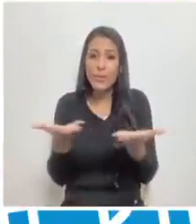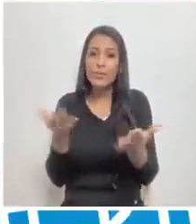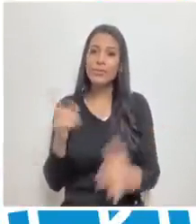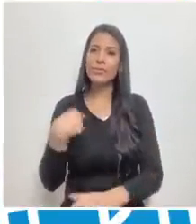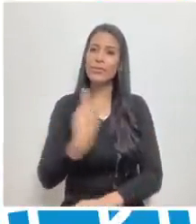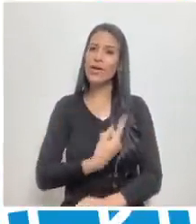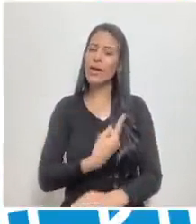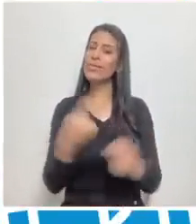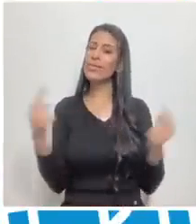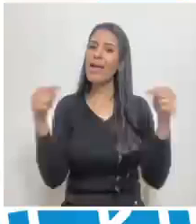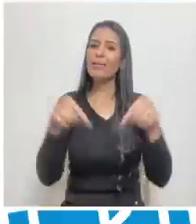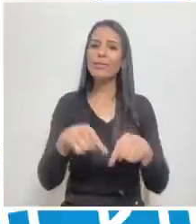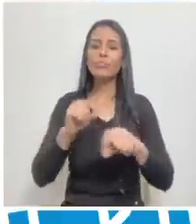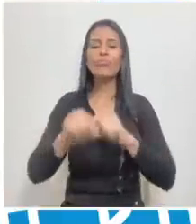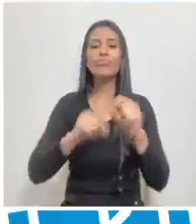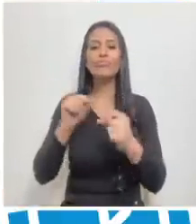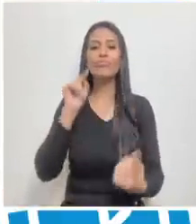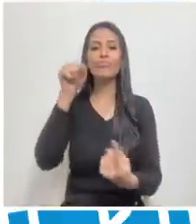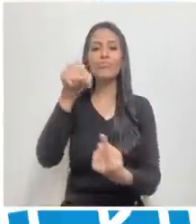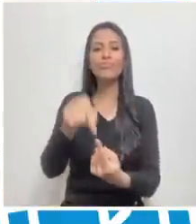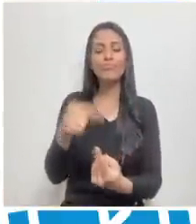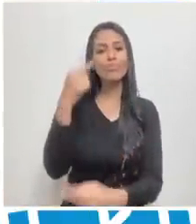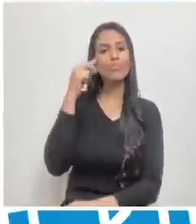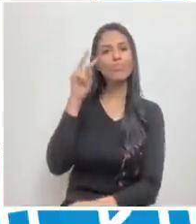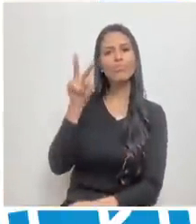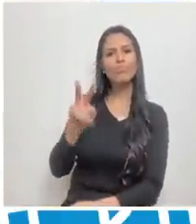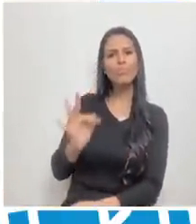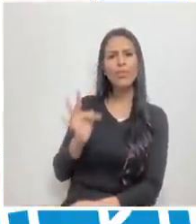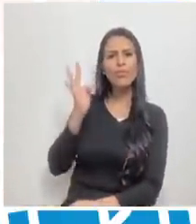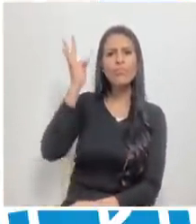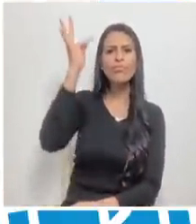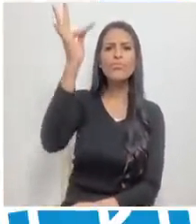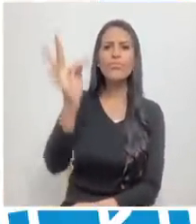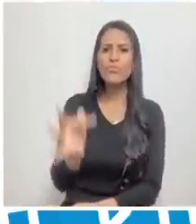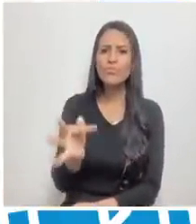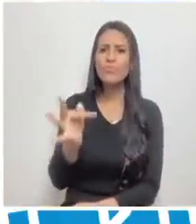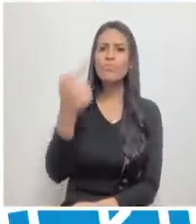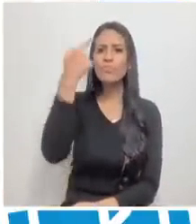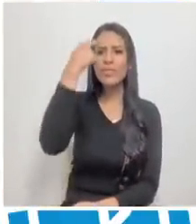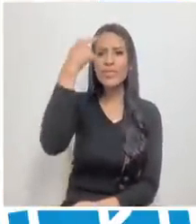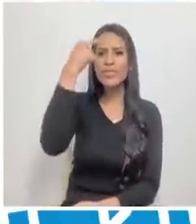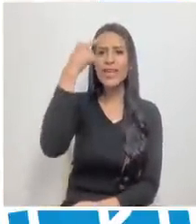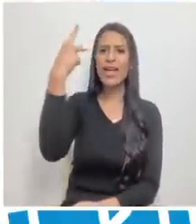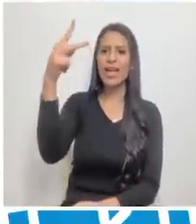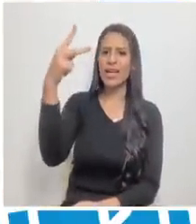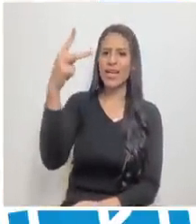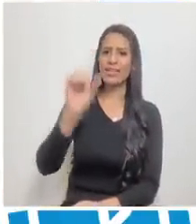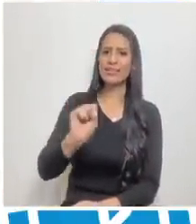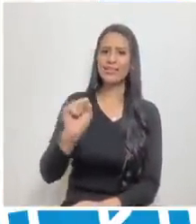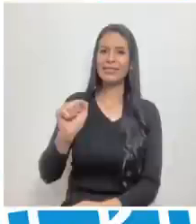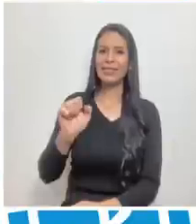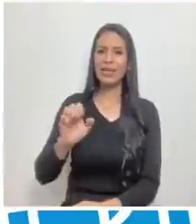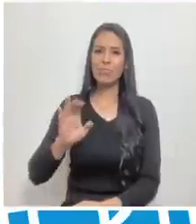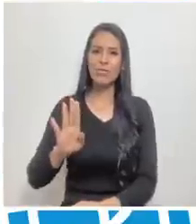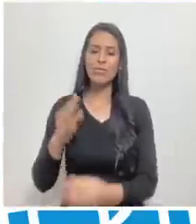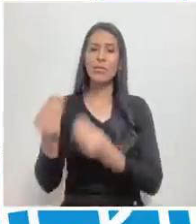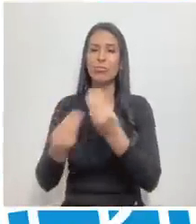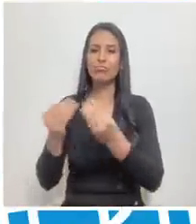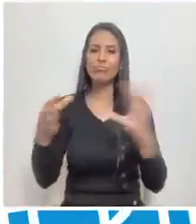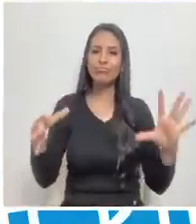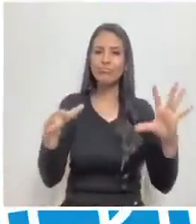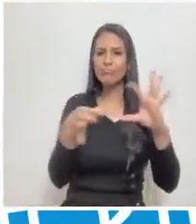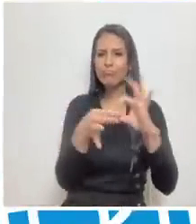para frente, pensar o futuro do SAEB, sempre alinhando o SAEB à BNCC e aos